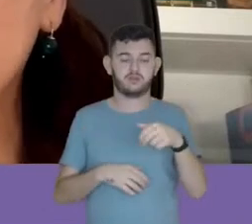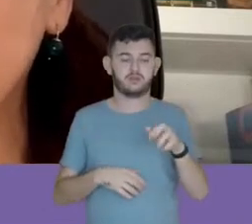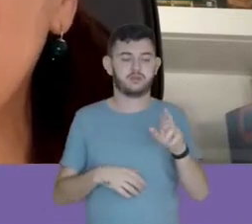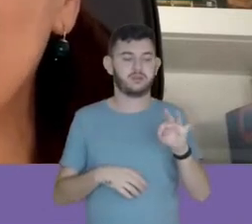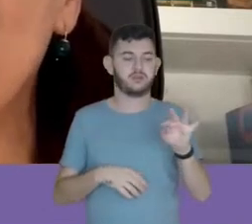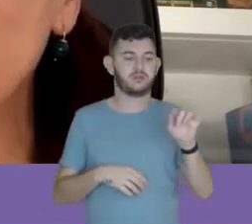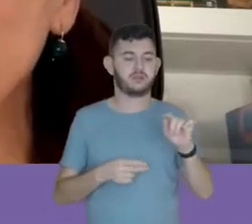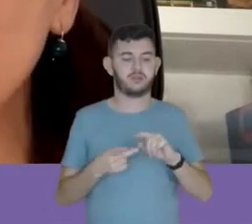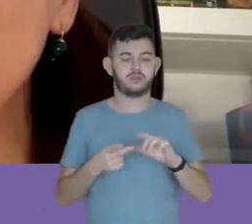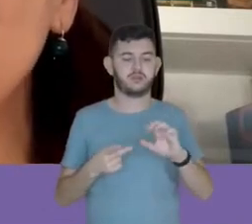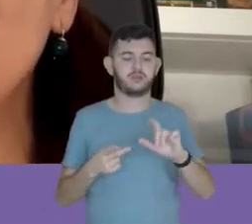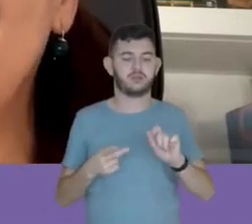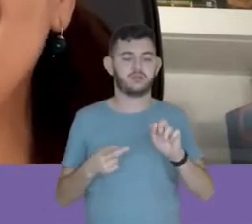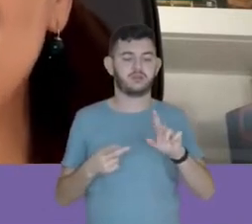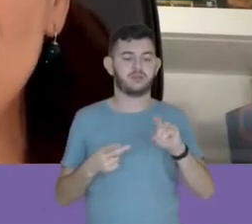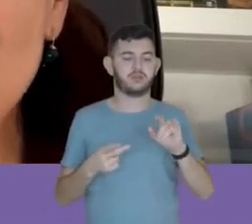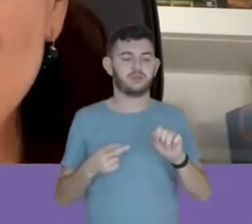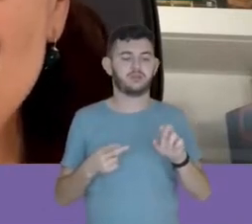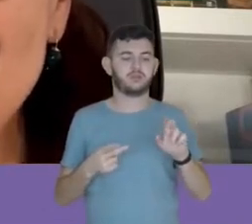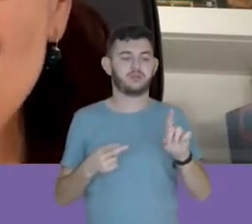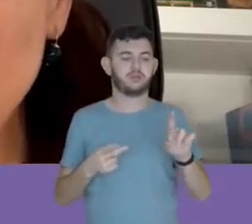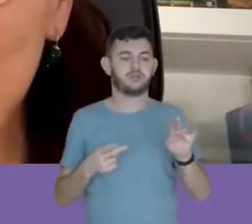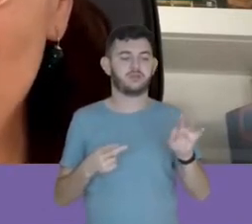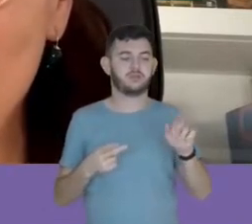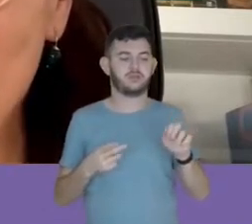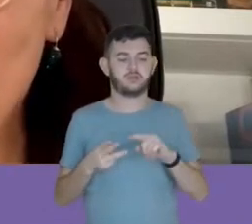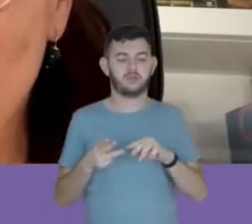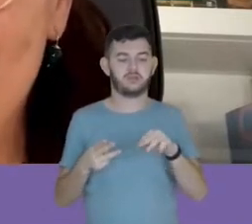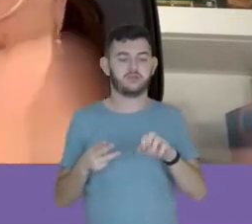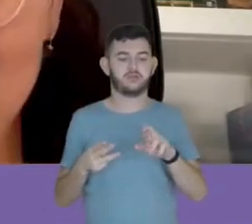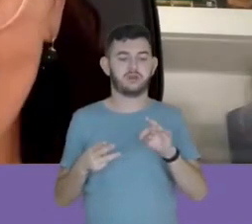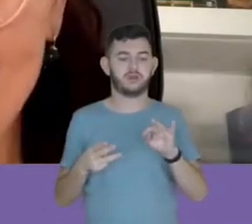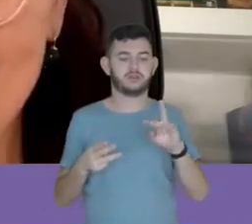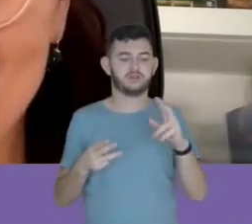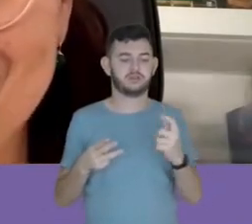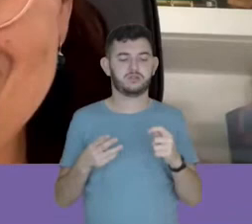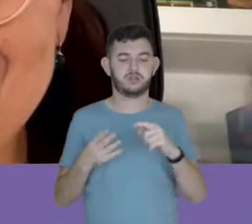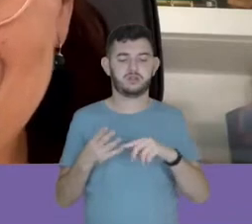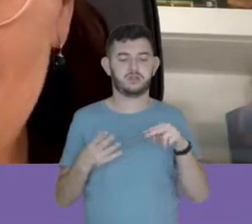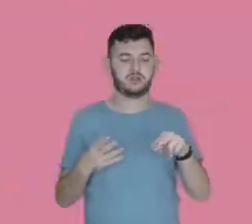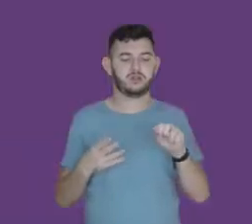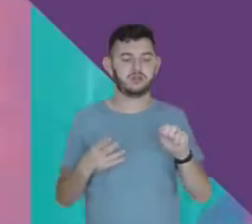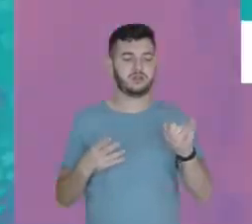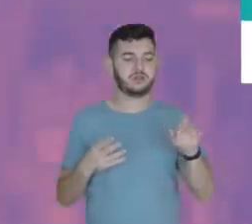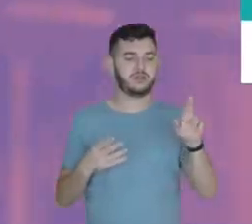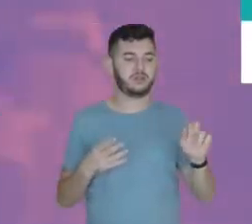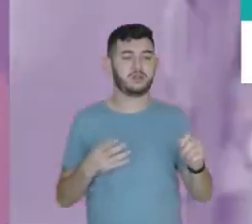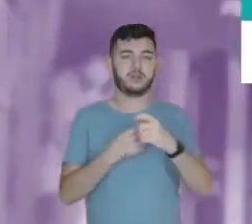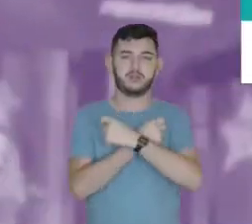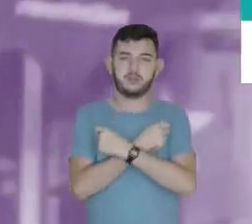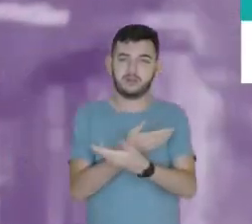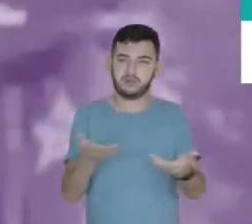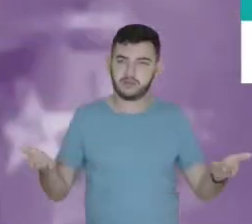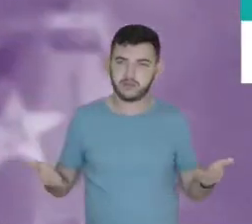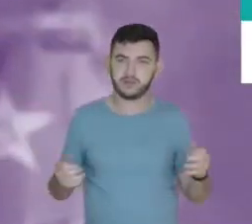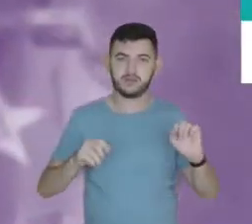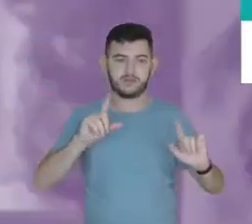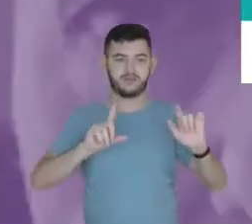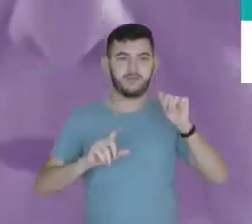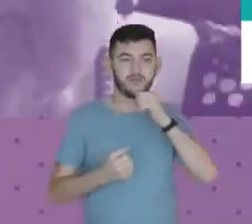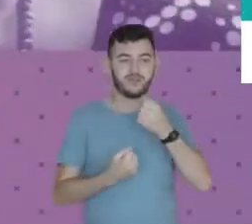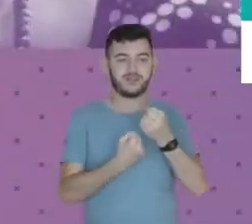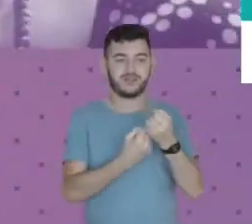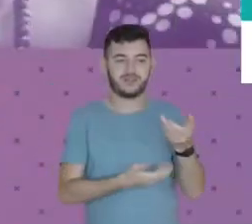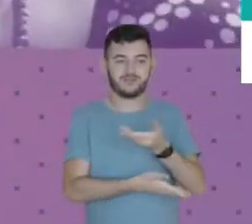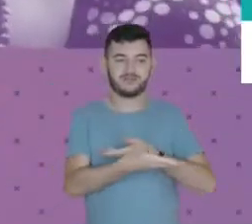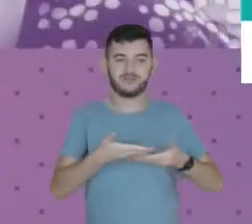Cláudia Dutra e a Martinha, a Naira, e deixar aqui o abraço para vocês. O TV Elas por Elas Formação de